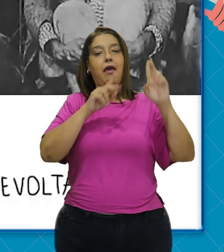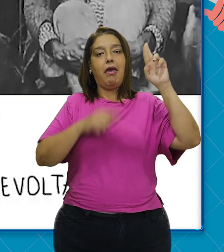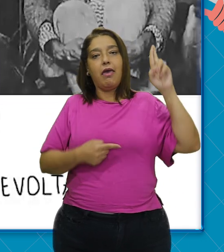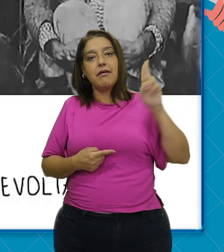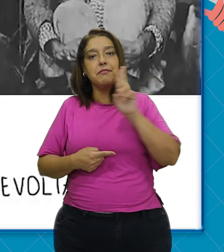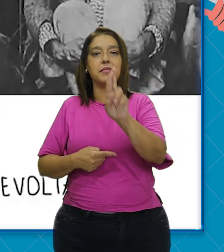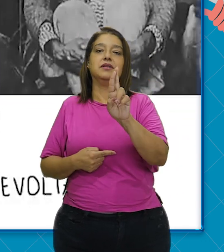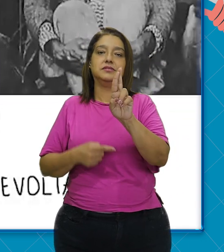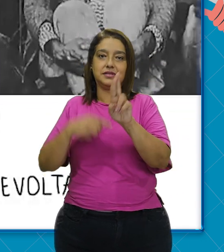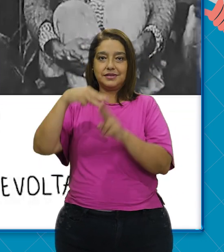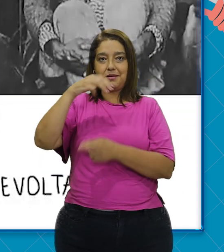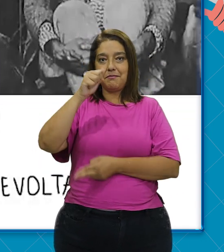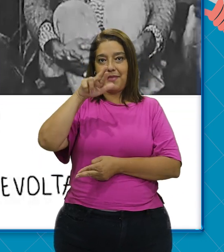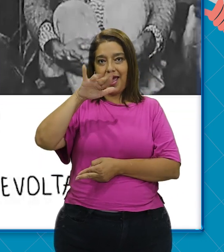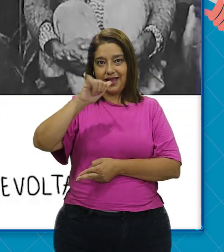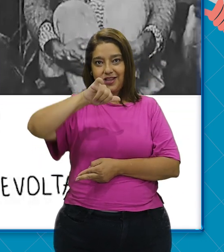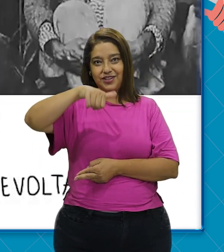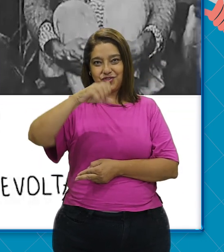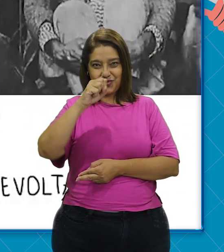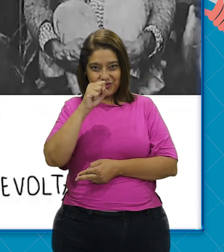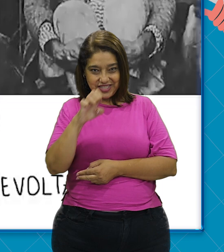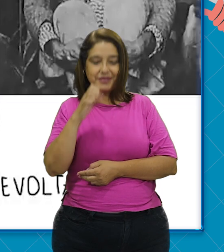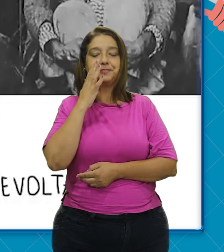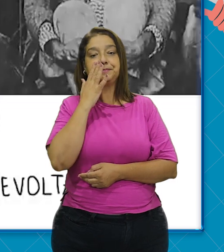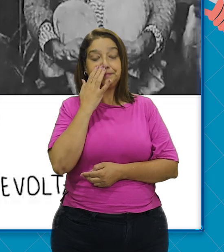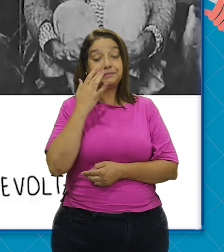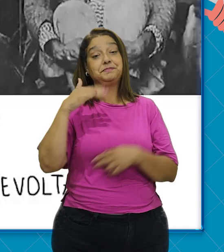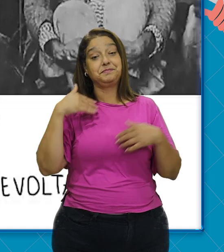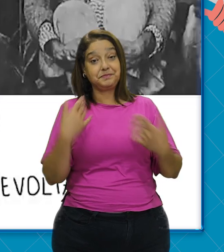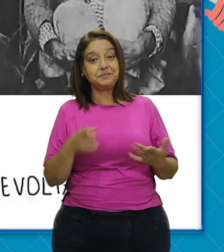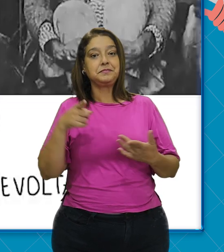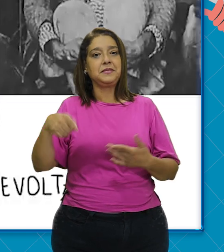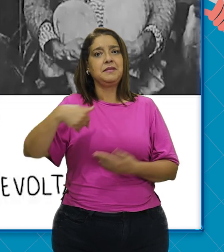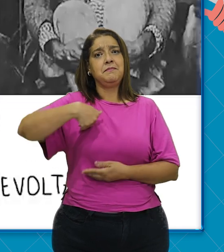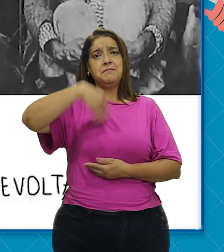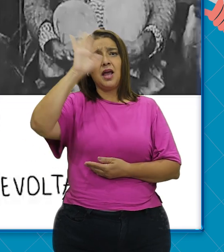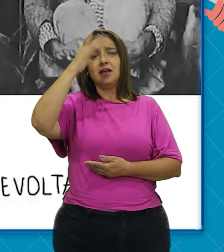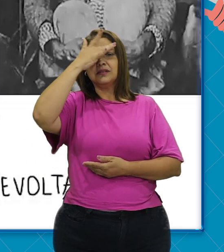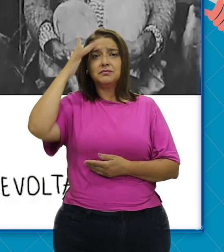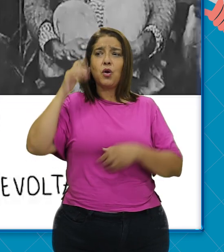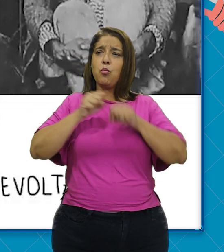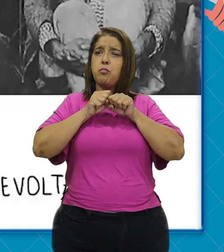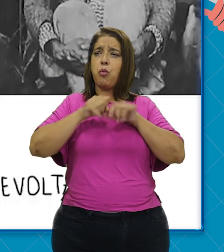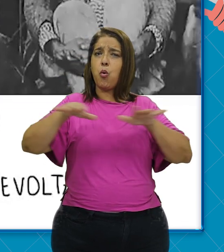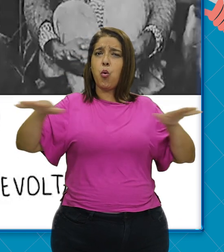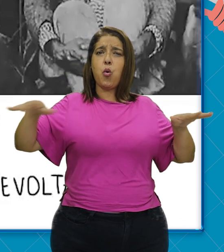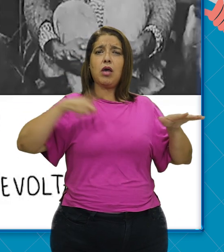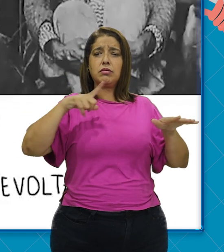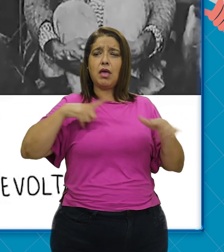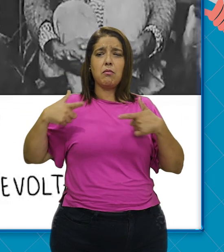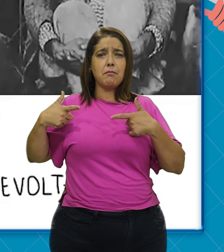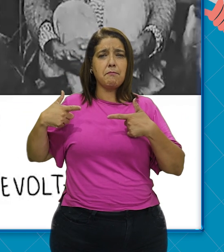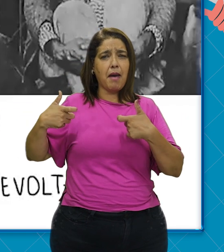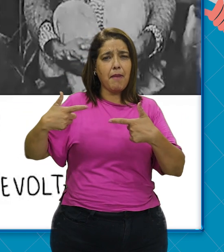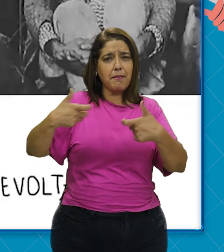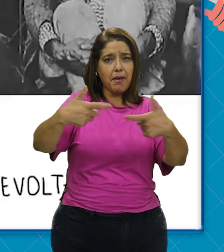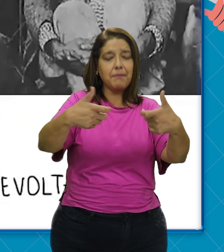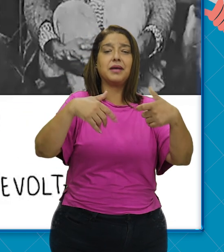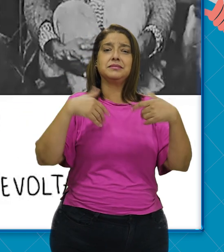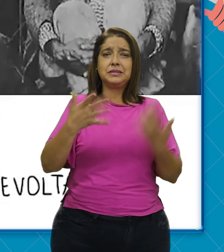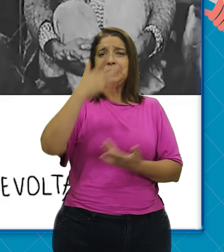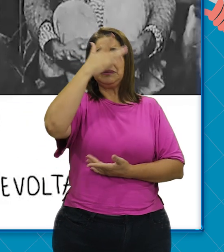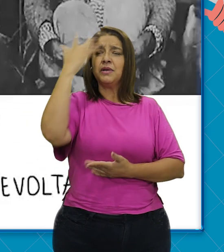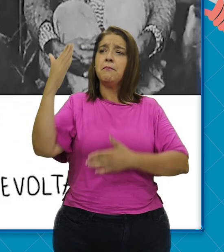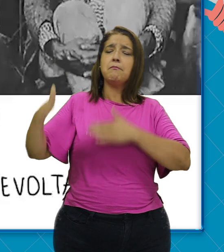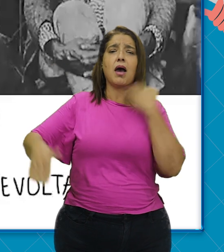risco à ordem e segurança da região, assim alimentando a guerra. Como resultado, muitos sertanejos foram